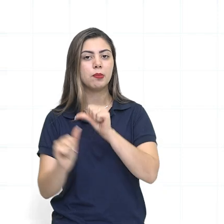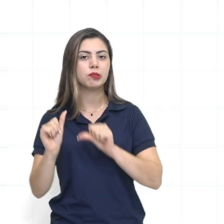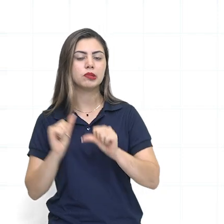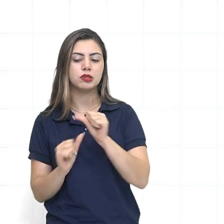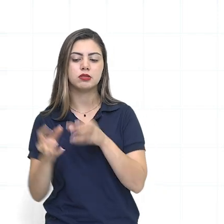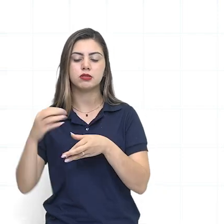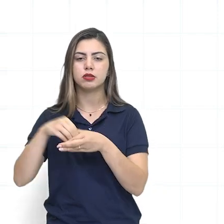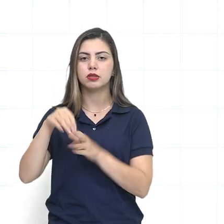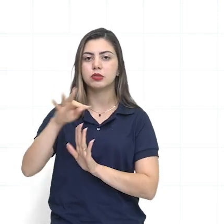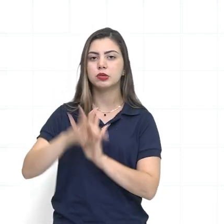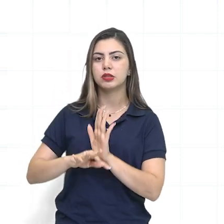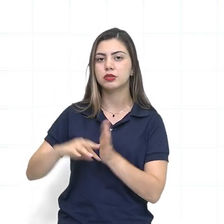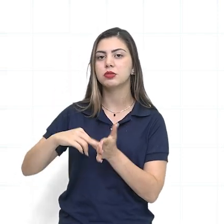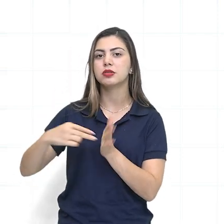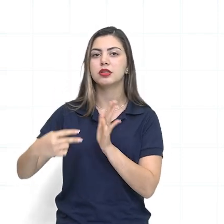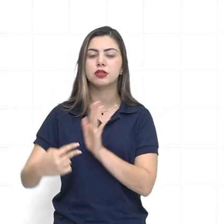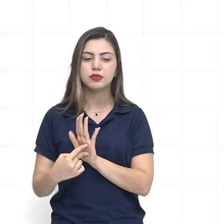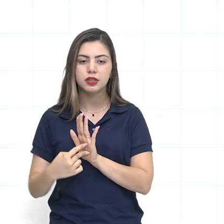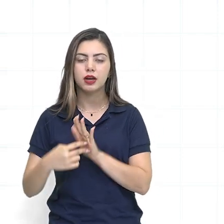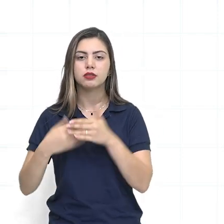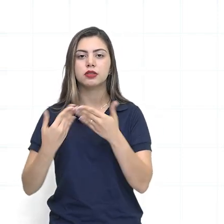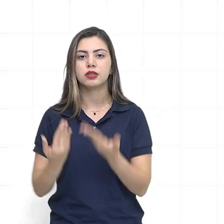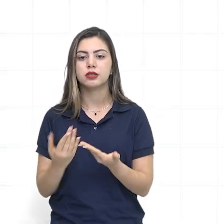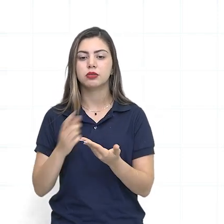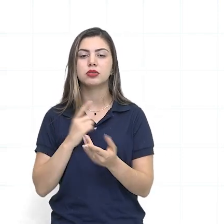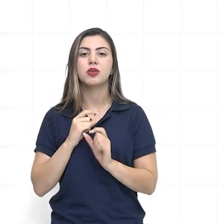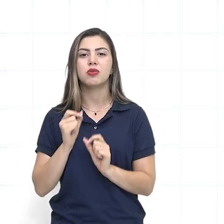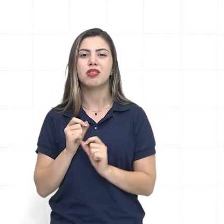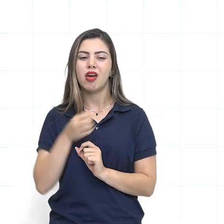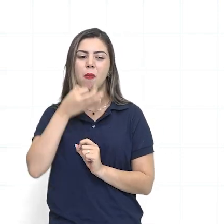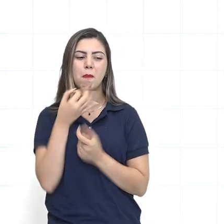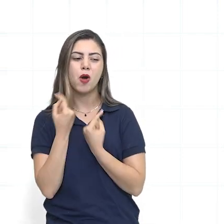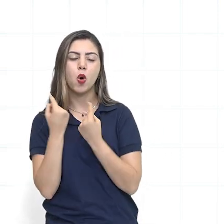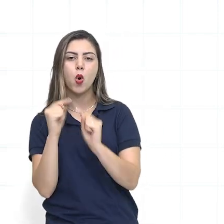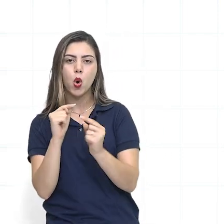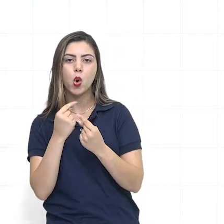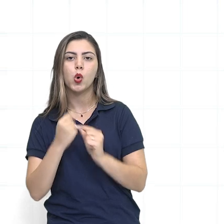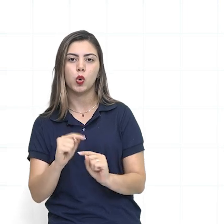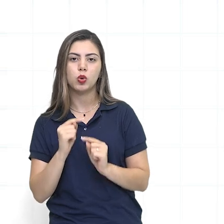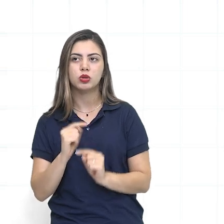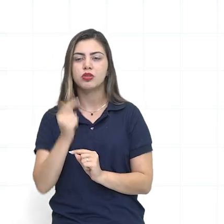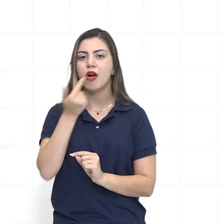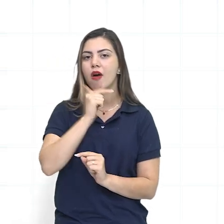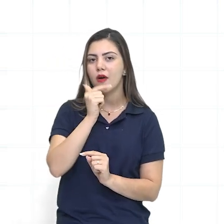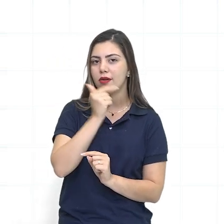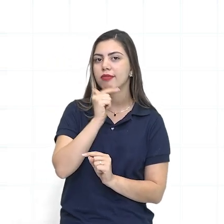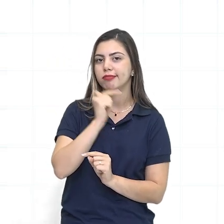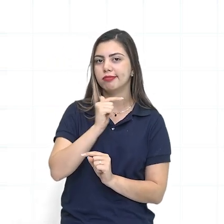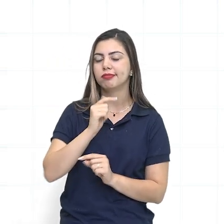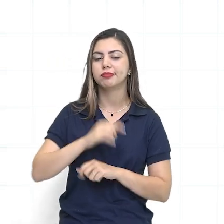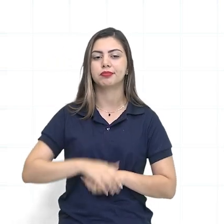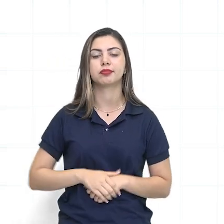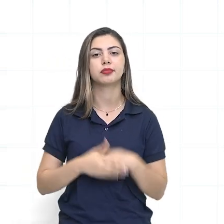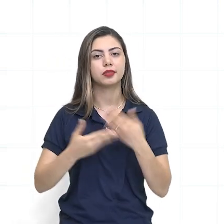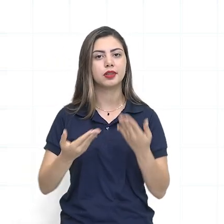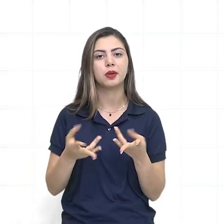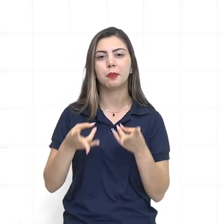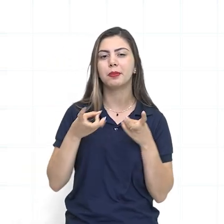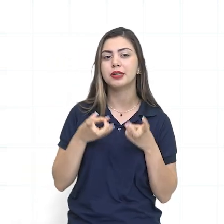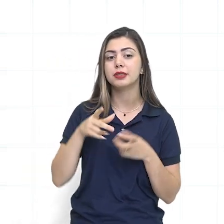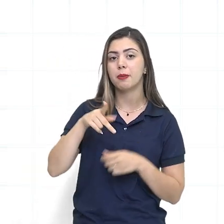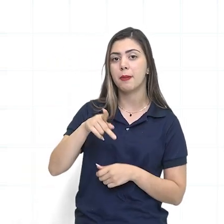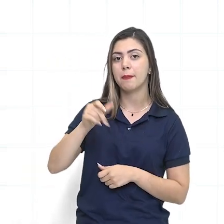do texto, o qual passa a apresentar forte teor crítico, cômico ou sátiro. Então, observe que